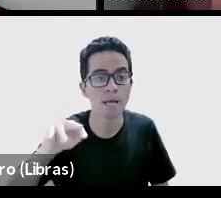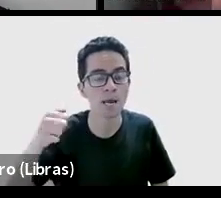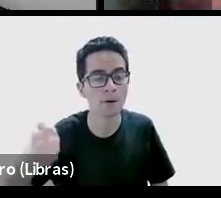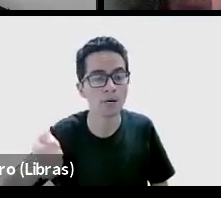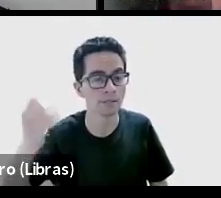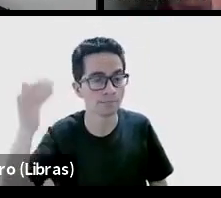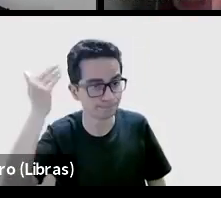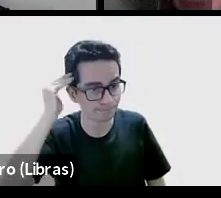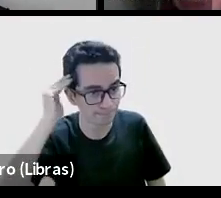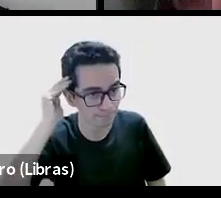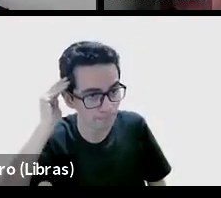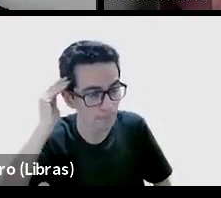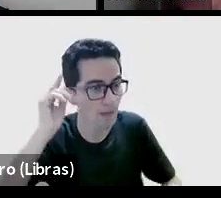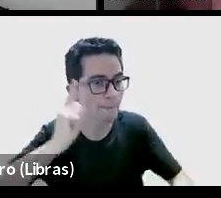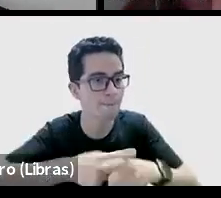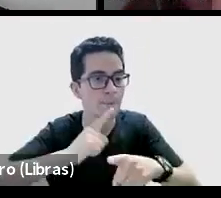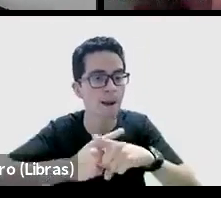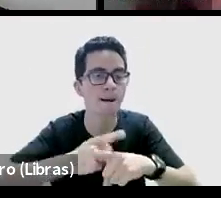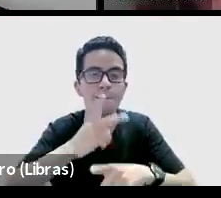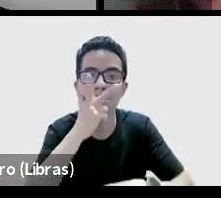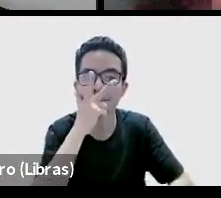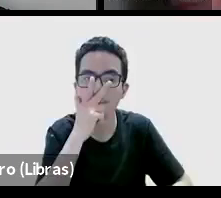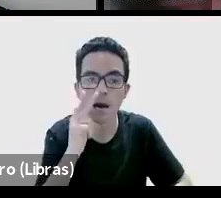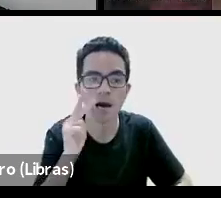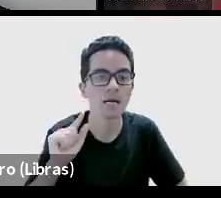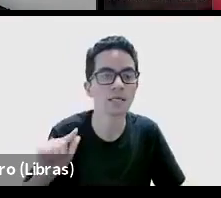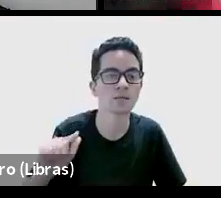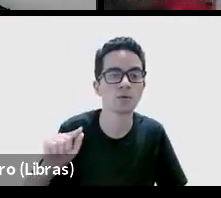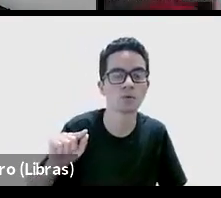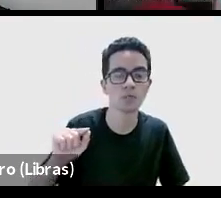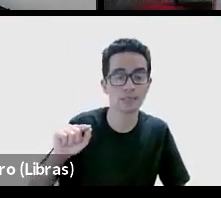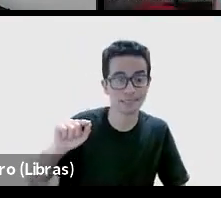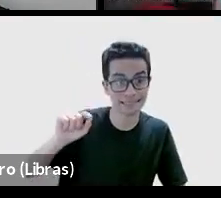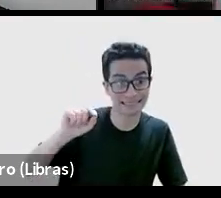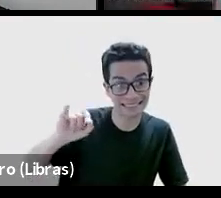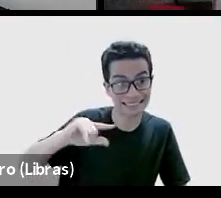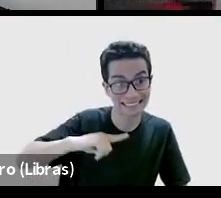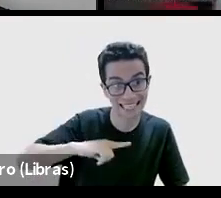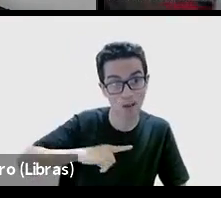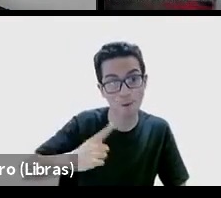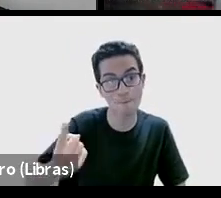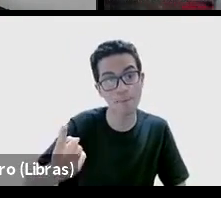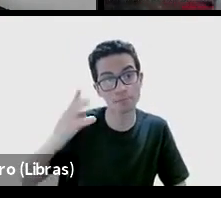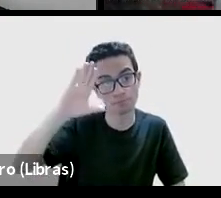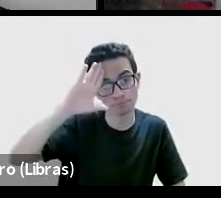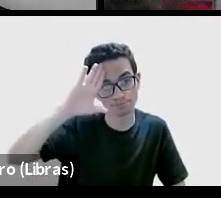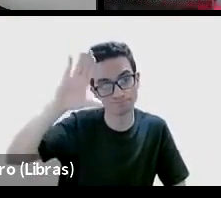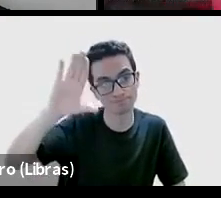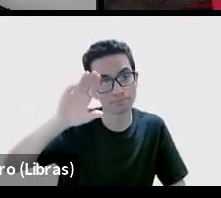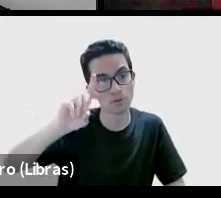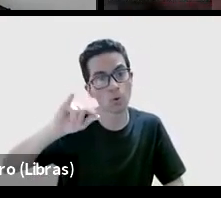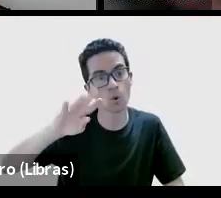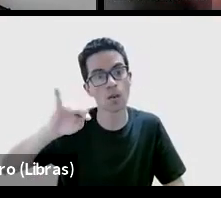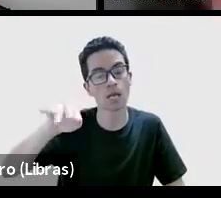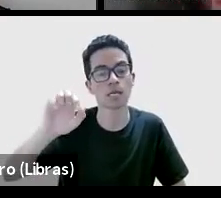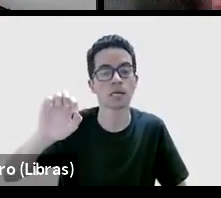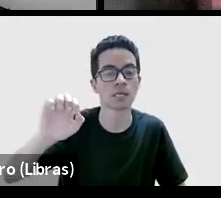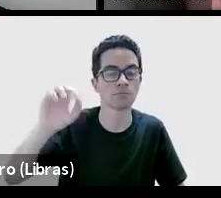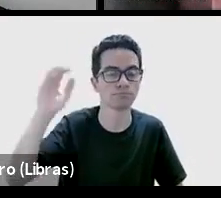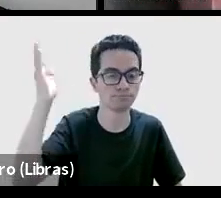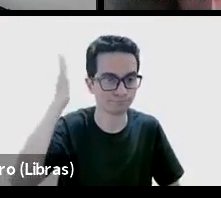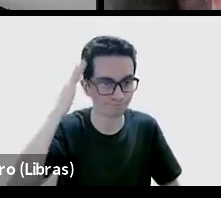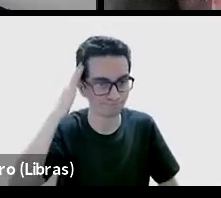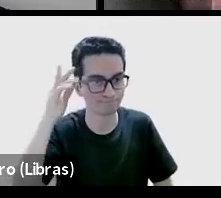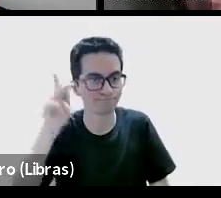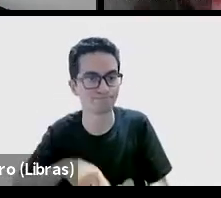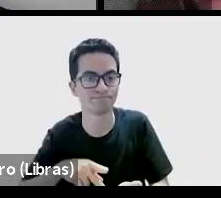epistemologia, né? Porque parece que essa é que é a grande, se é que tem uma grande, né, marca da colonialidade, né? Uma